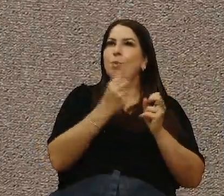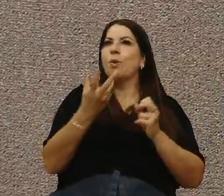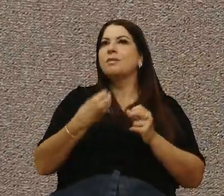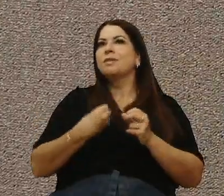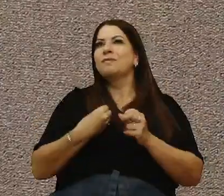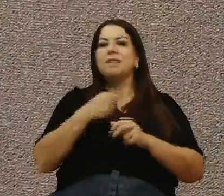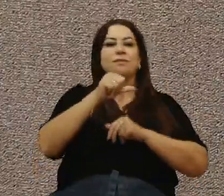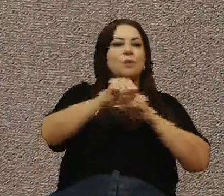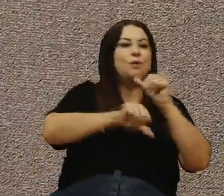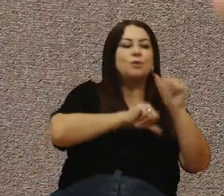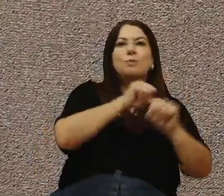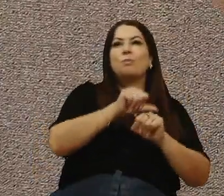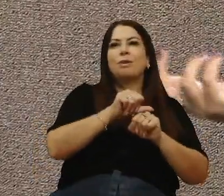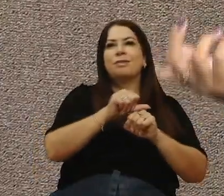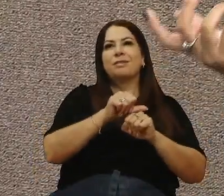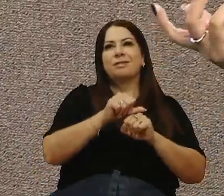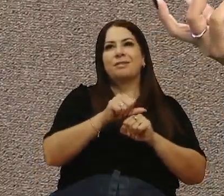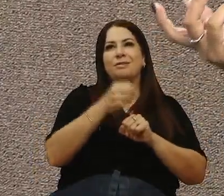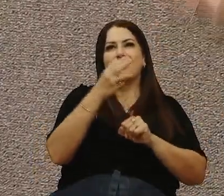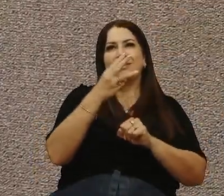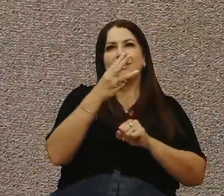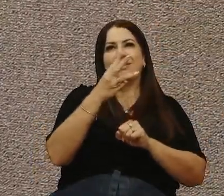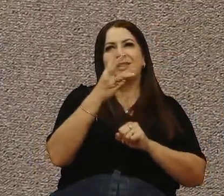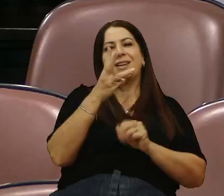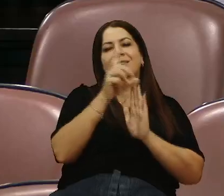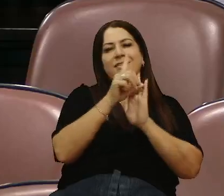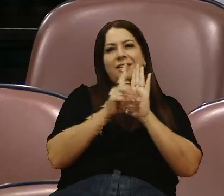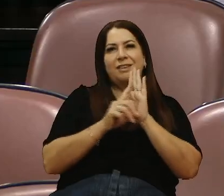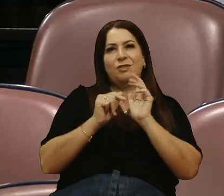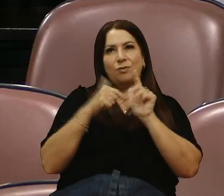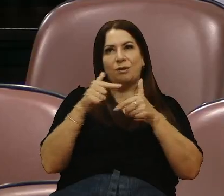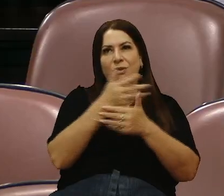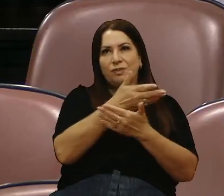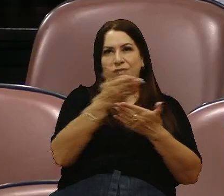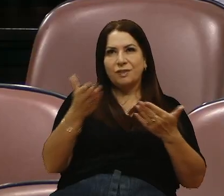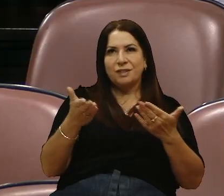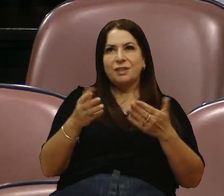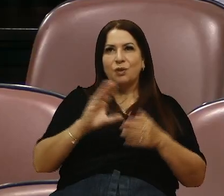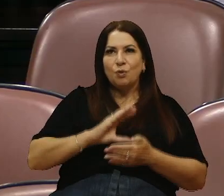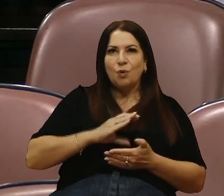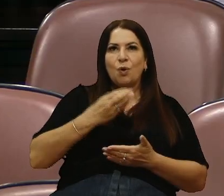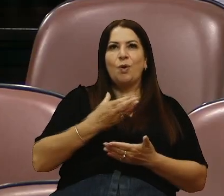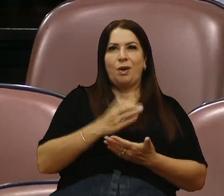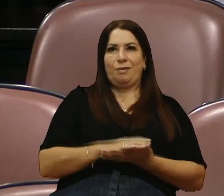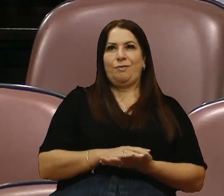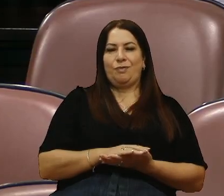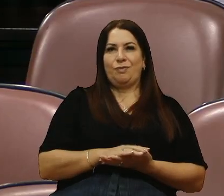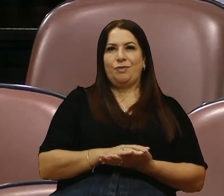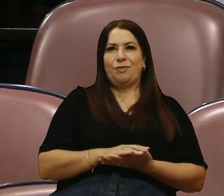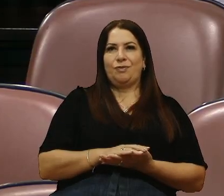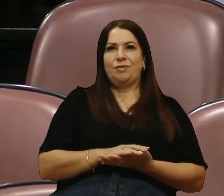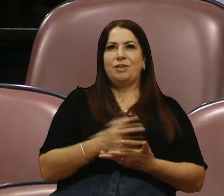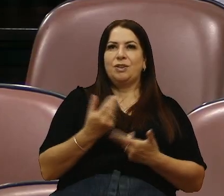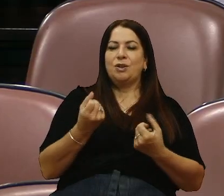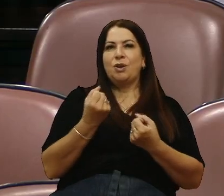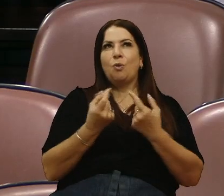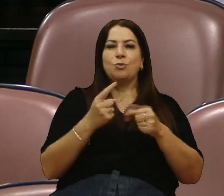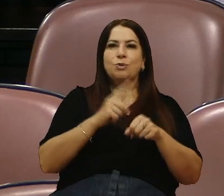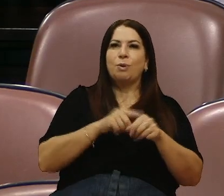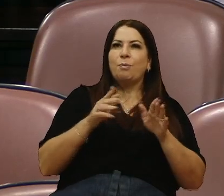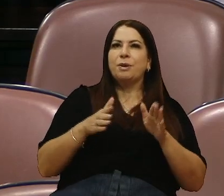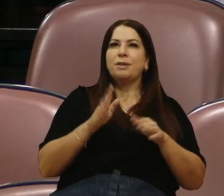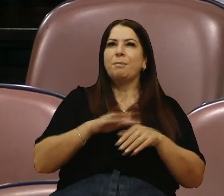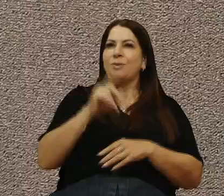foram transformadas ao longo dessas 3 décadas com o trabalho de vocês, com a coragem de vocês, com, em alguns momentos